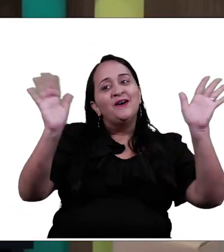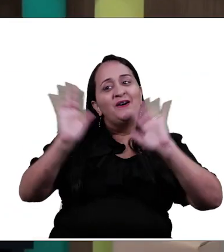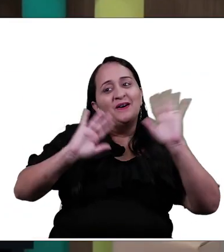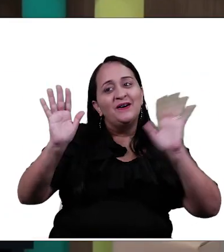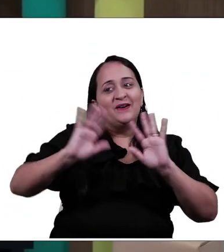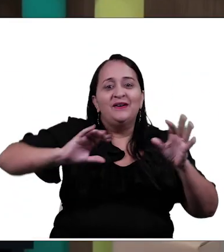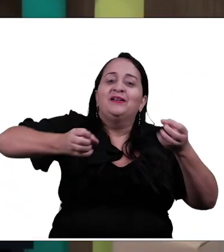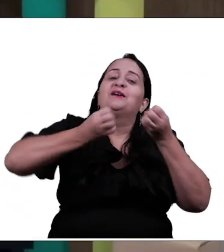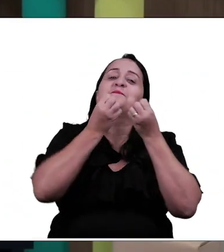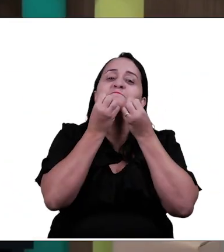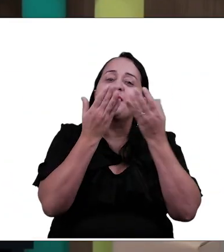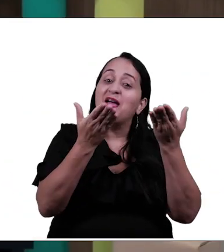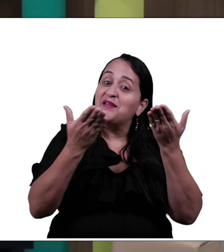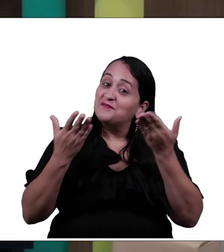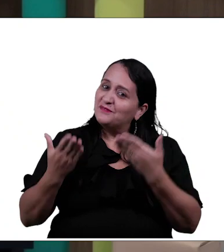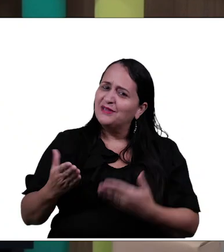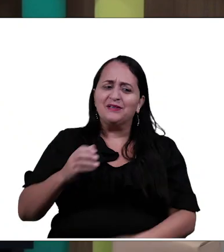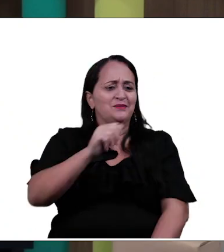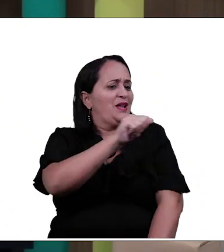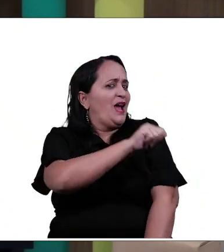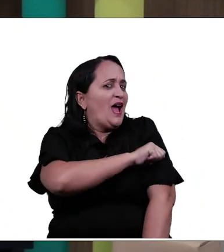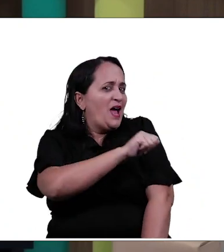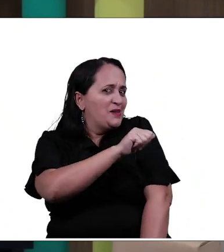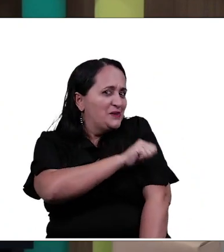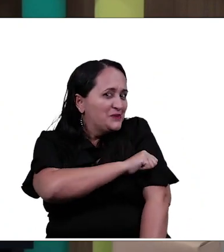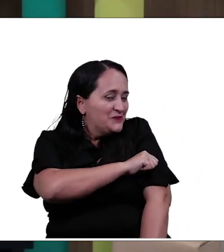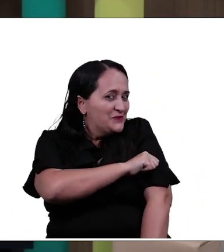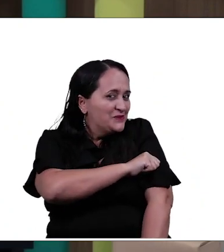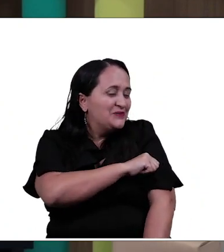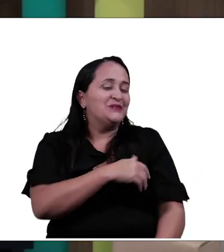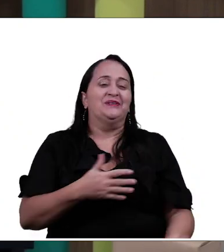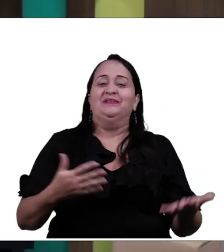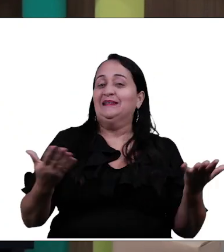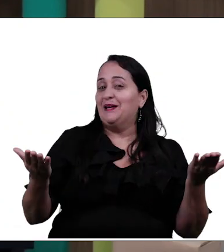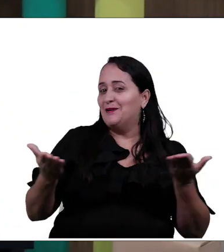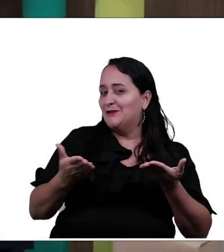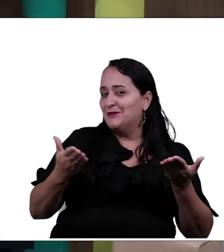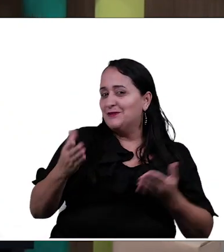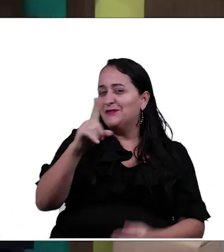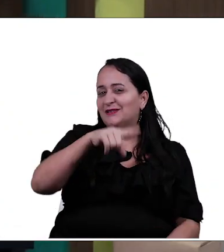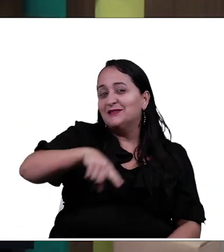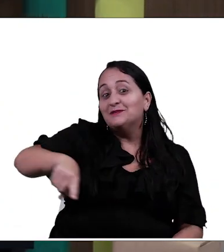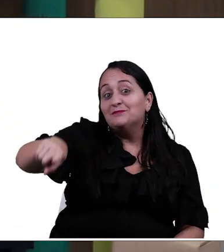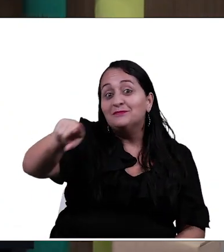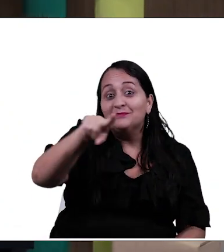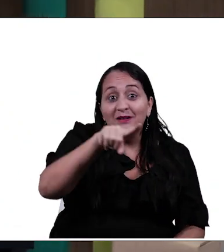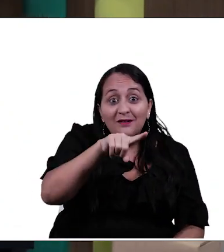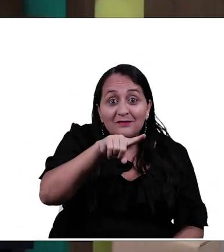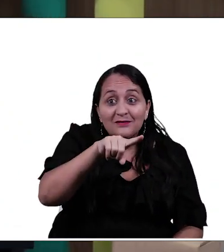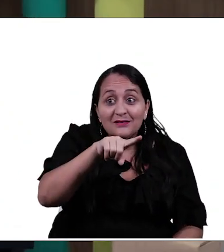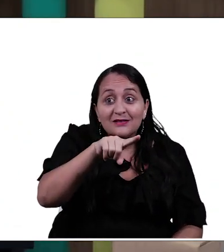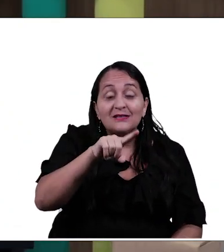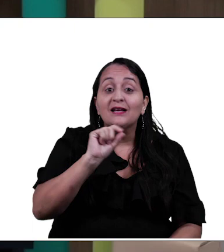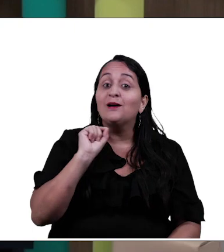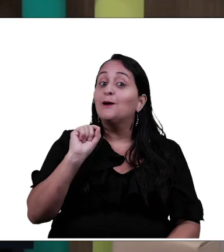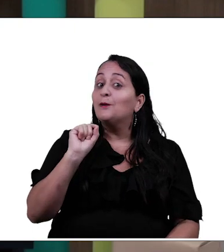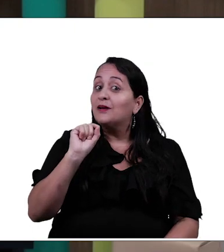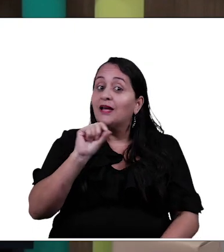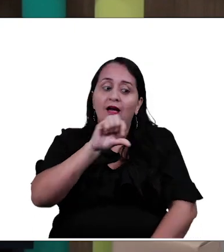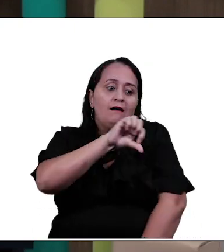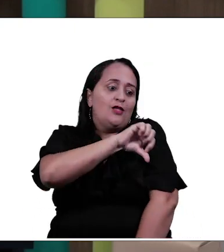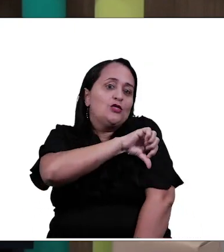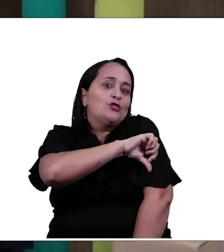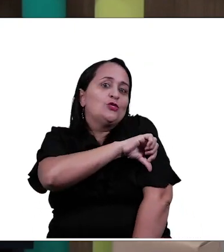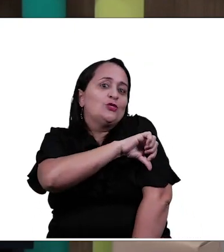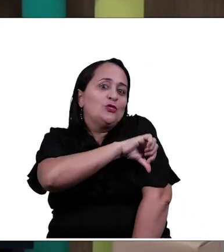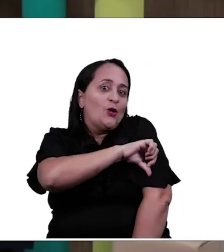Olá, alunos do 9º ano da Rede Municipal de Ensino. Olá, Carol. Eu sou o professor Moisés, o